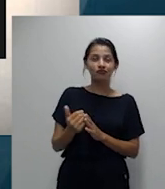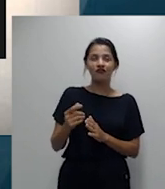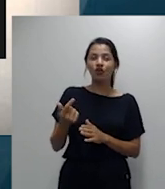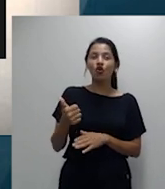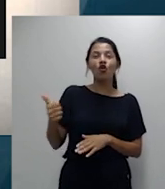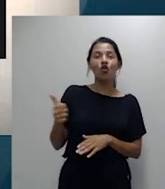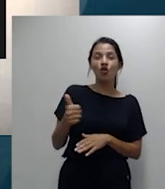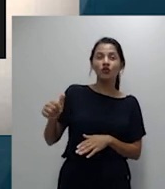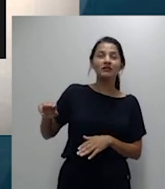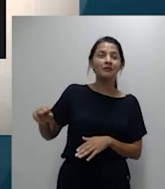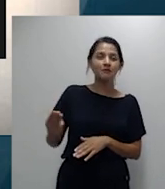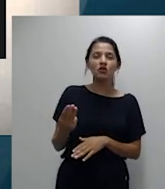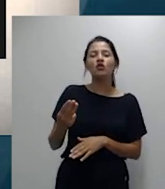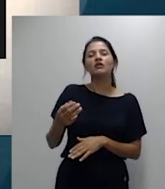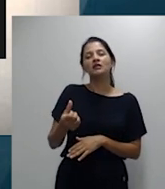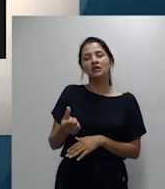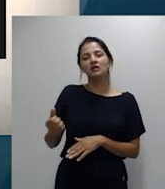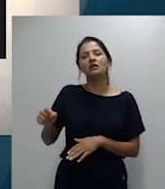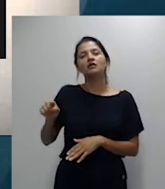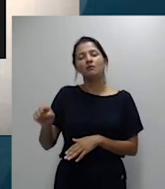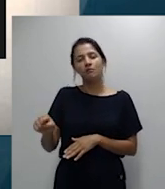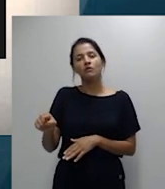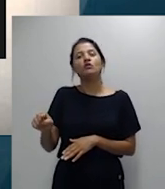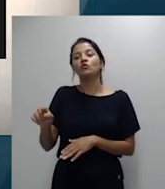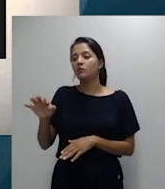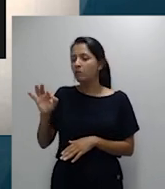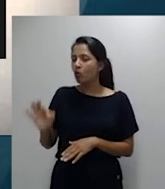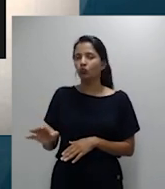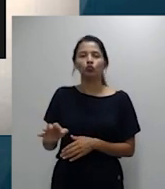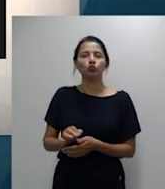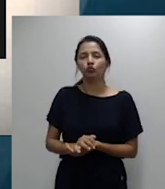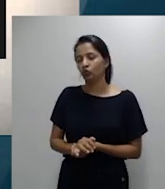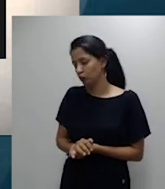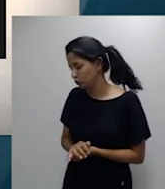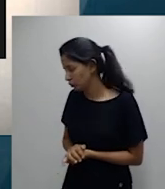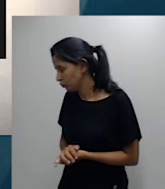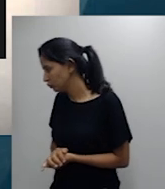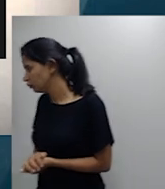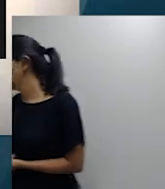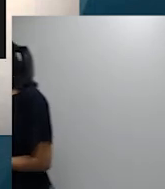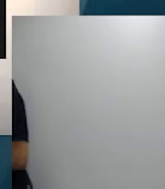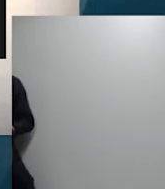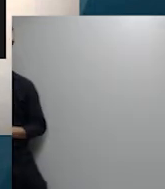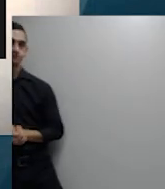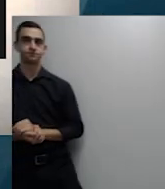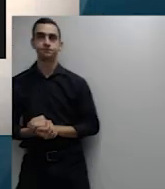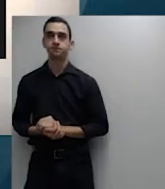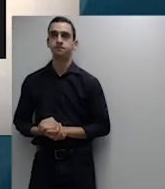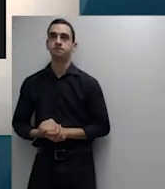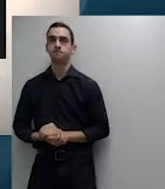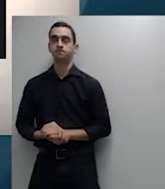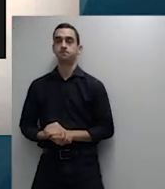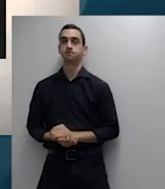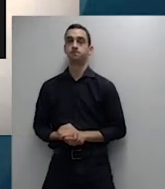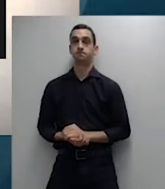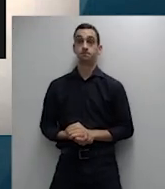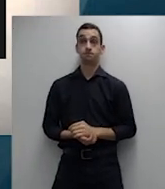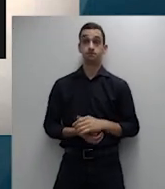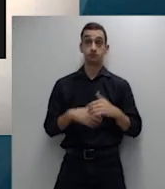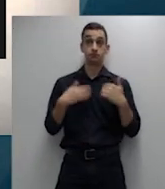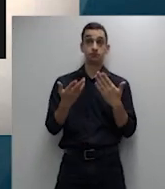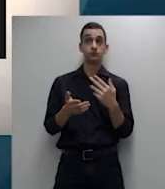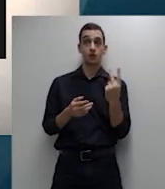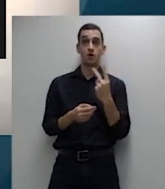11 milhões 606 mil e número Redondo a sentença que o valor está de ser reduzido para o passa Mais que